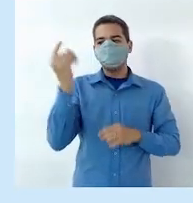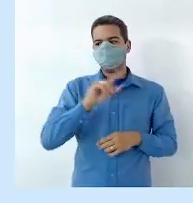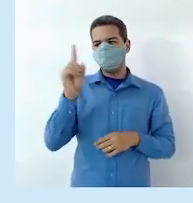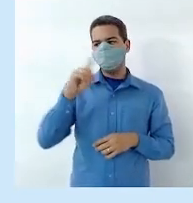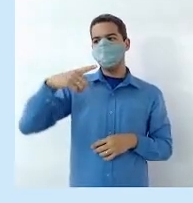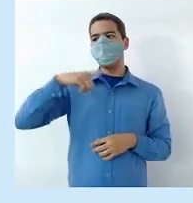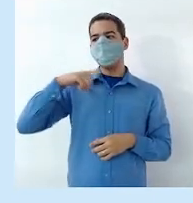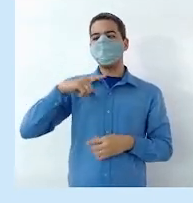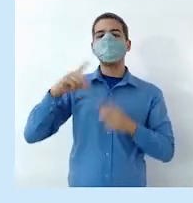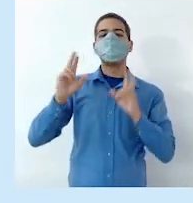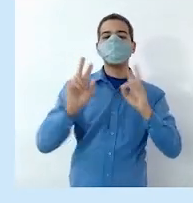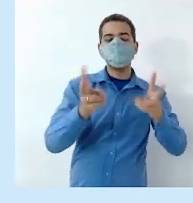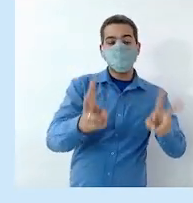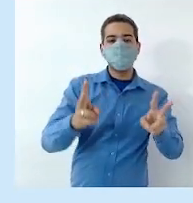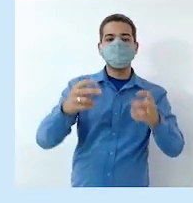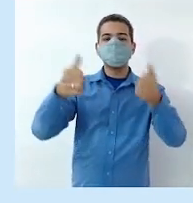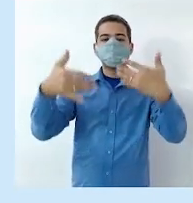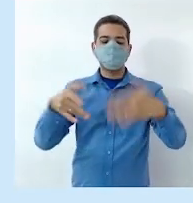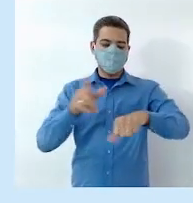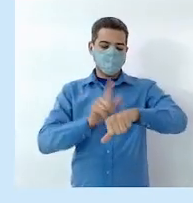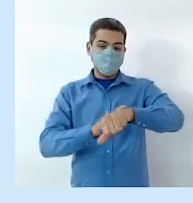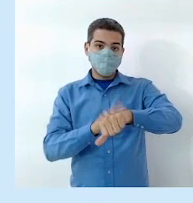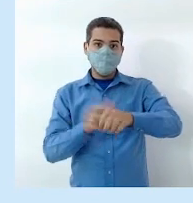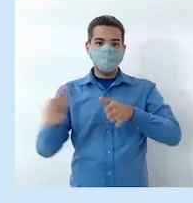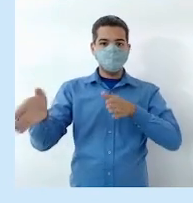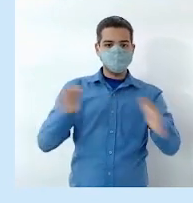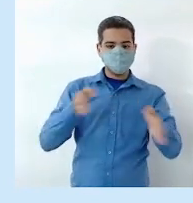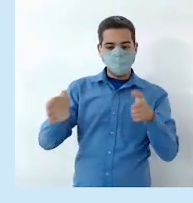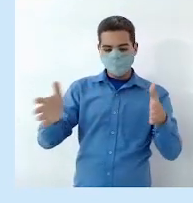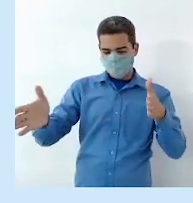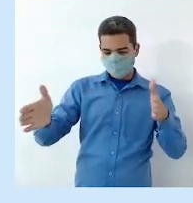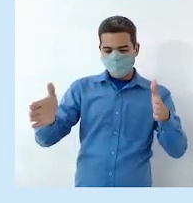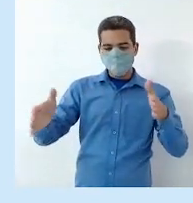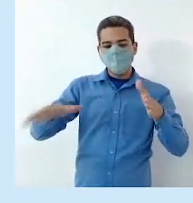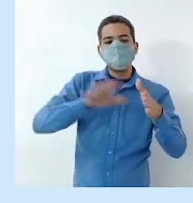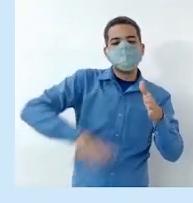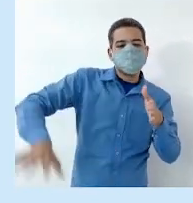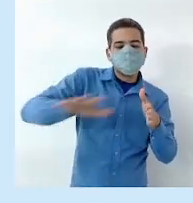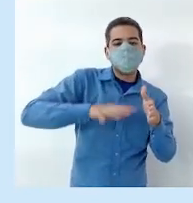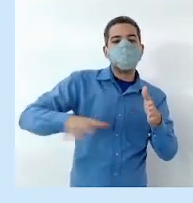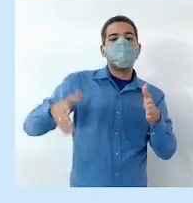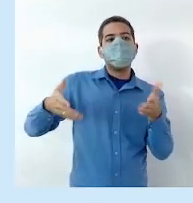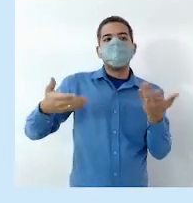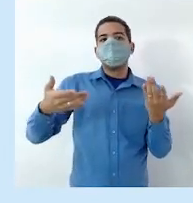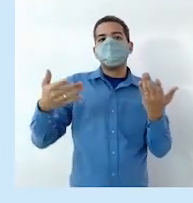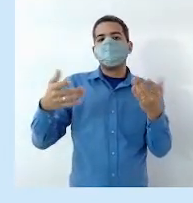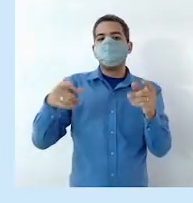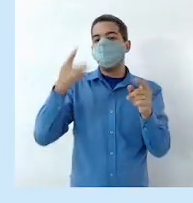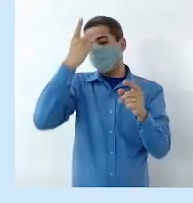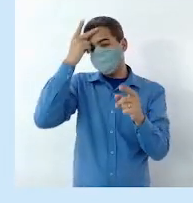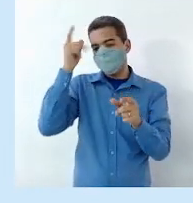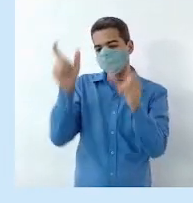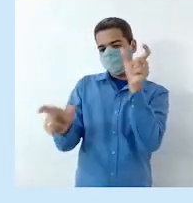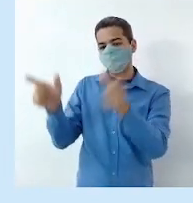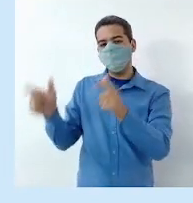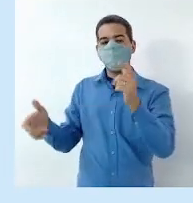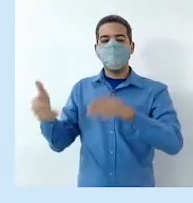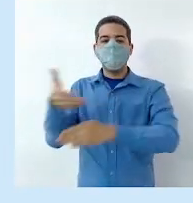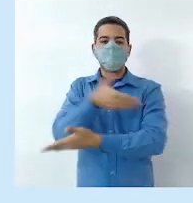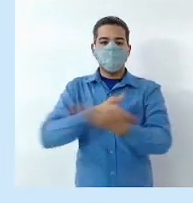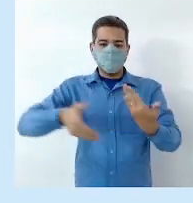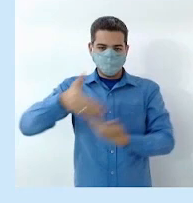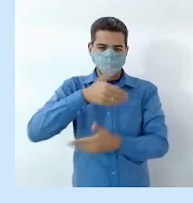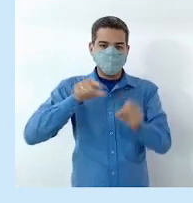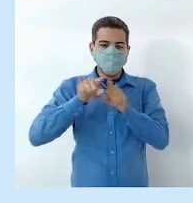sempre determinar o tempo, o espaço, os personagens envolvidos e se ligar no foco